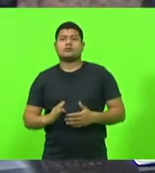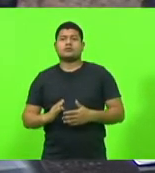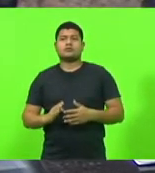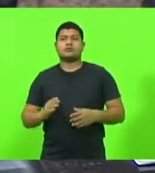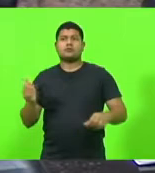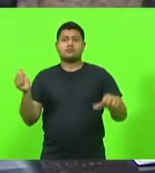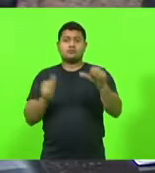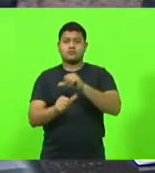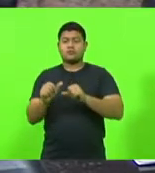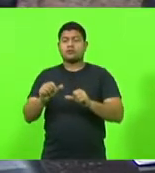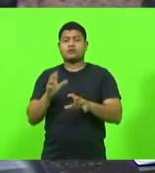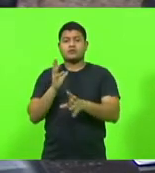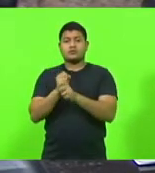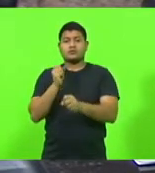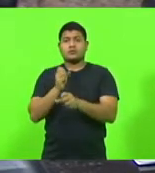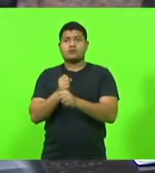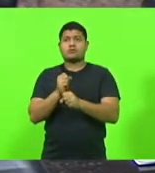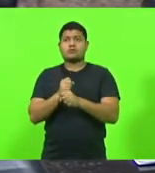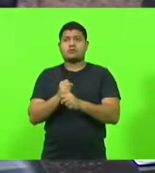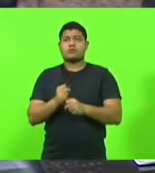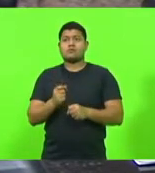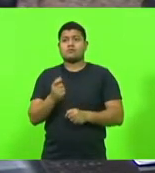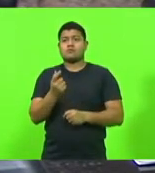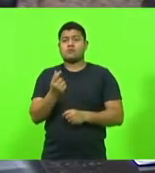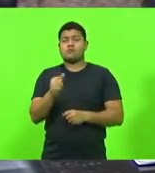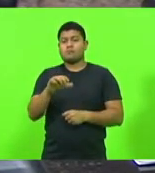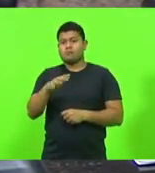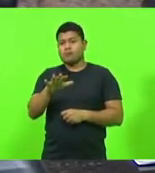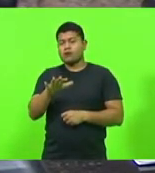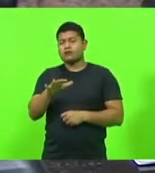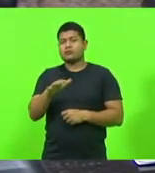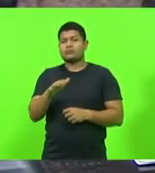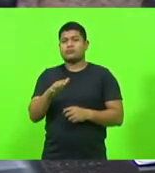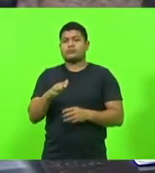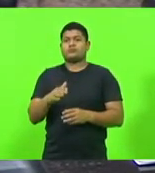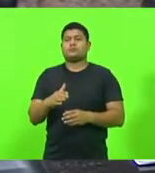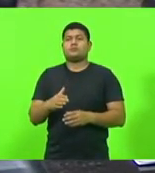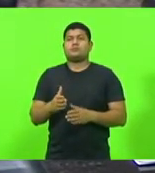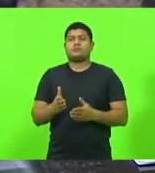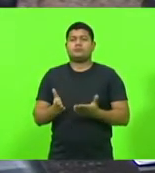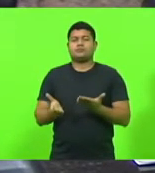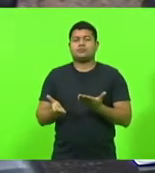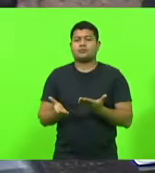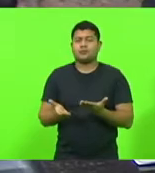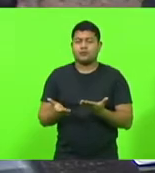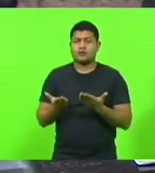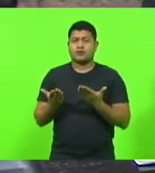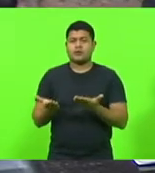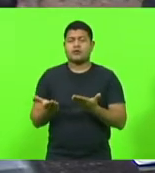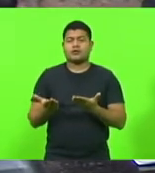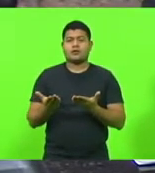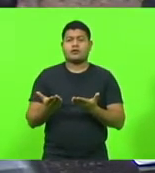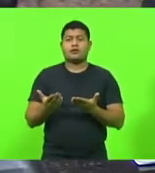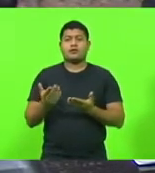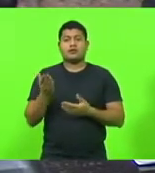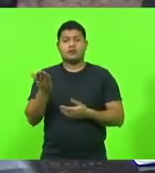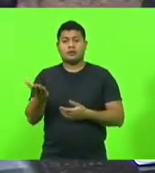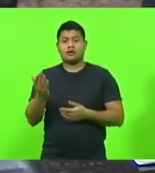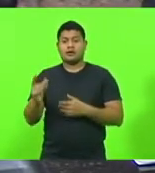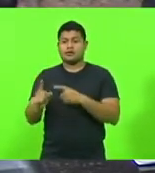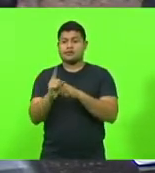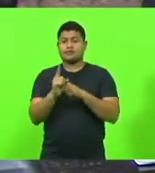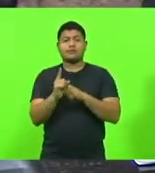na forma de calcular o preço médio aí do ponderado ao consumidor final, que é aquilo